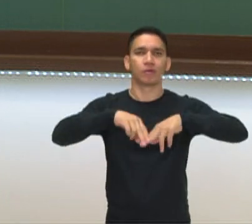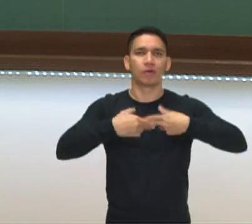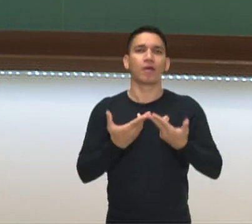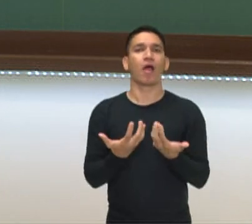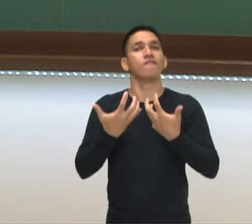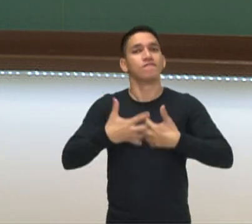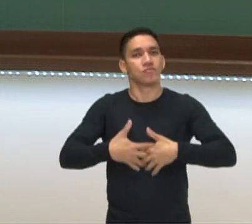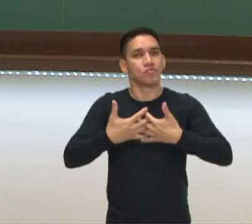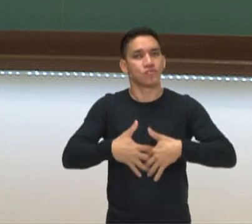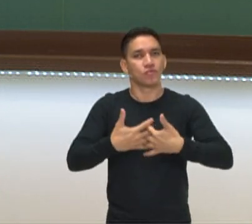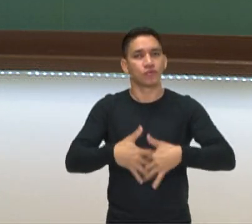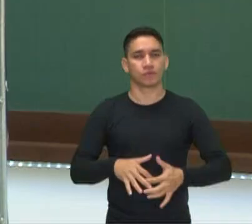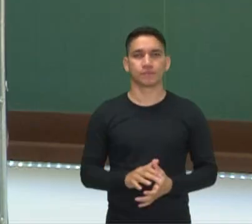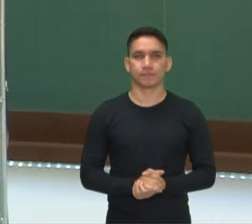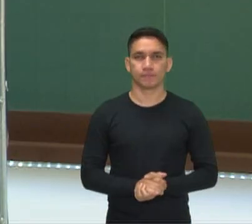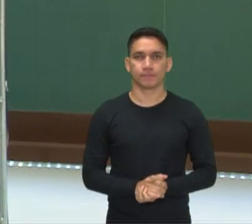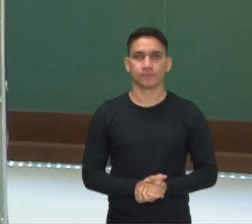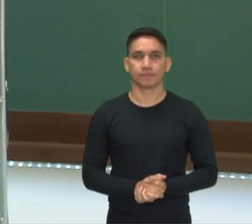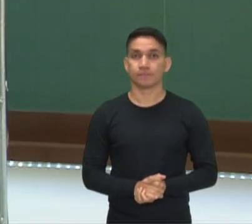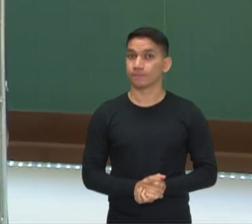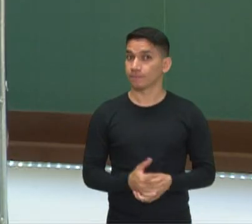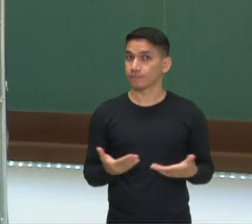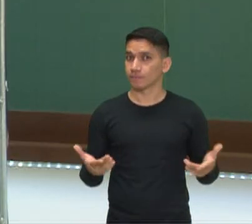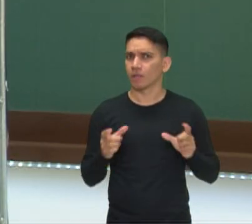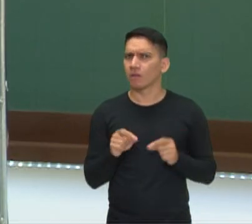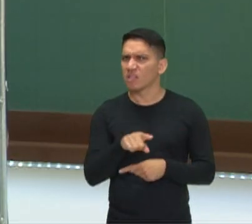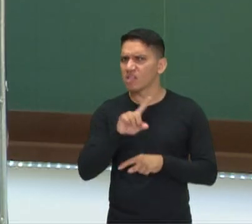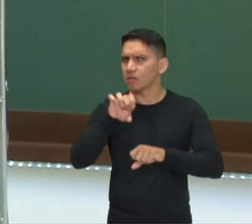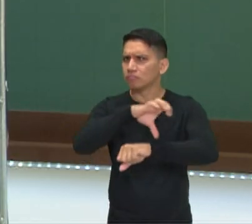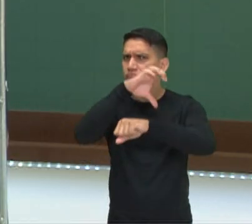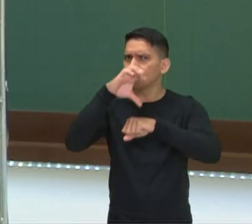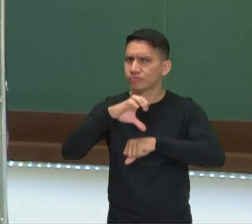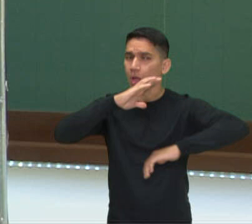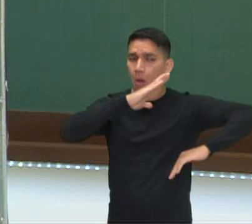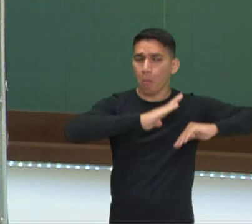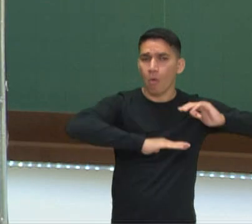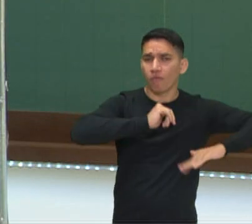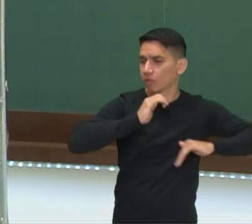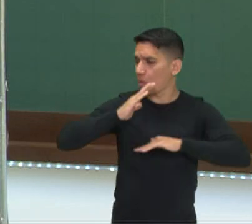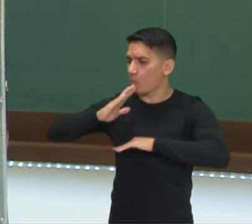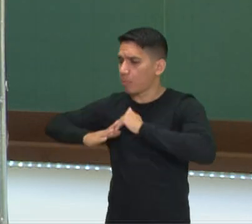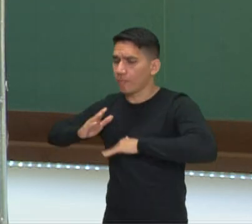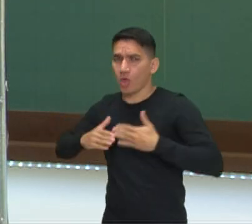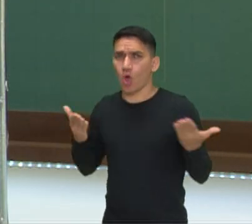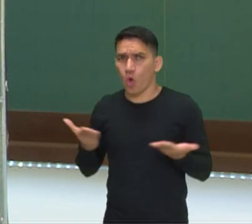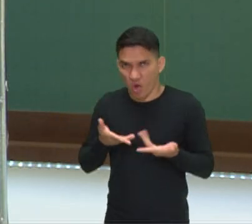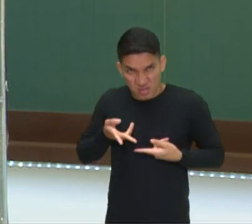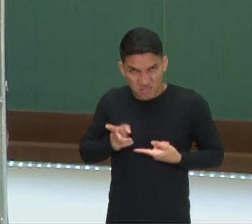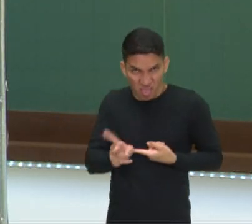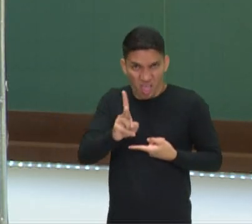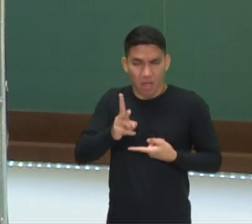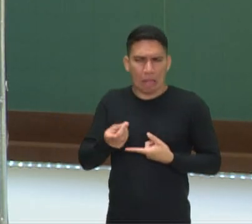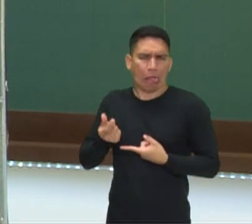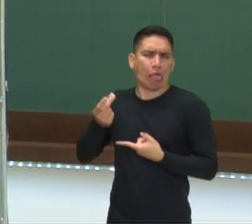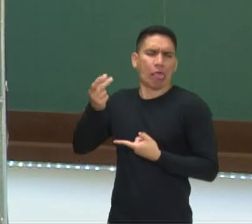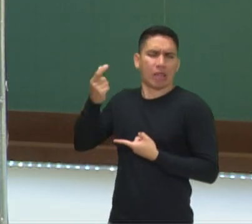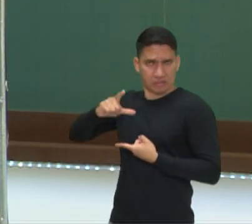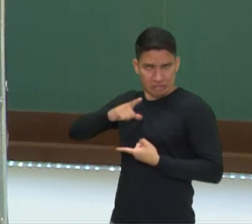entrem em funcionamento. E será que essas profissões que nós temos hoje sempre